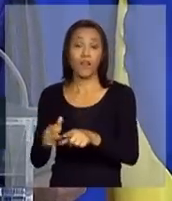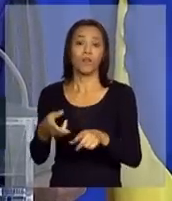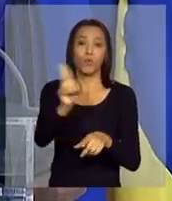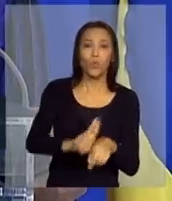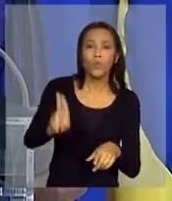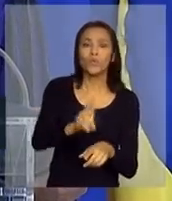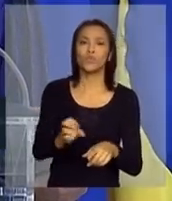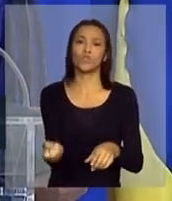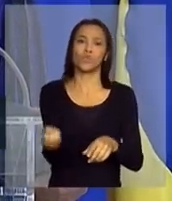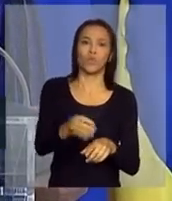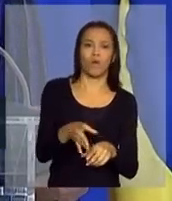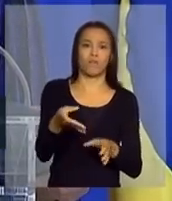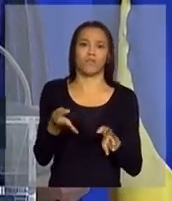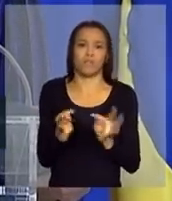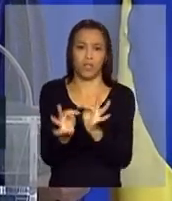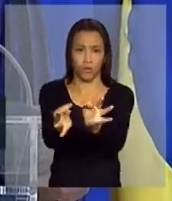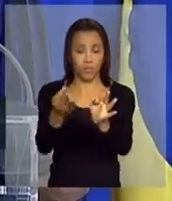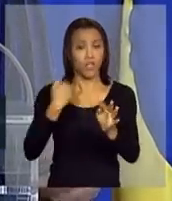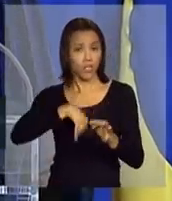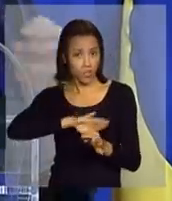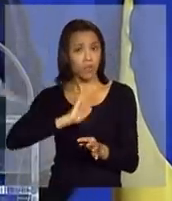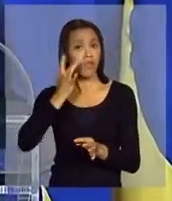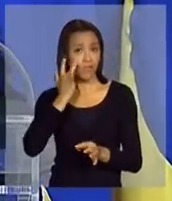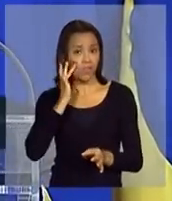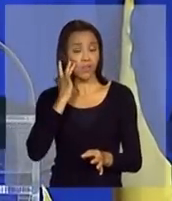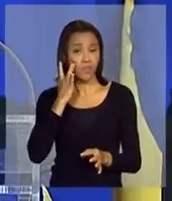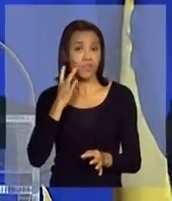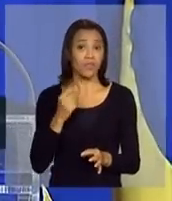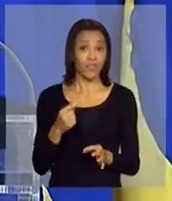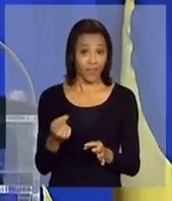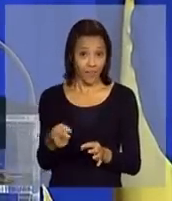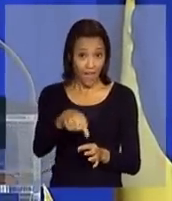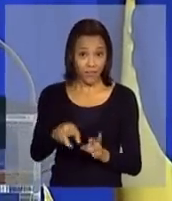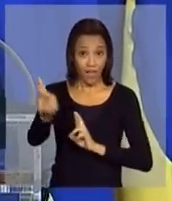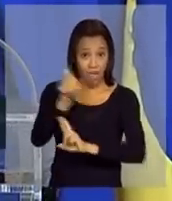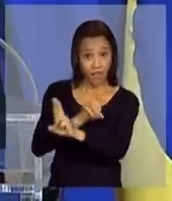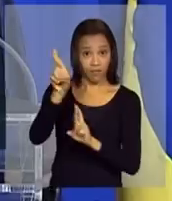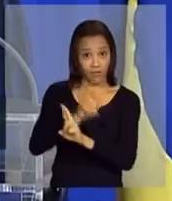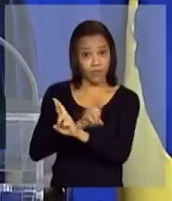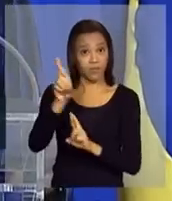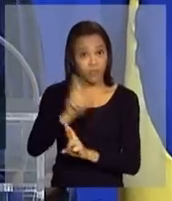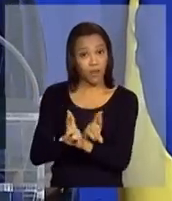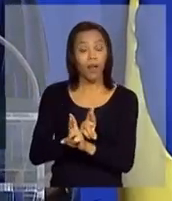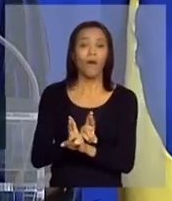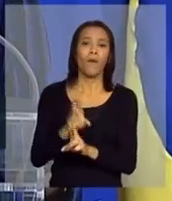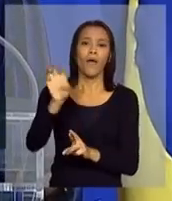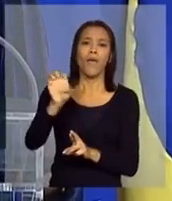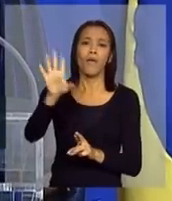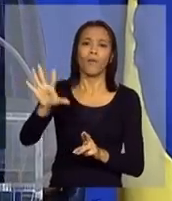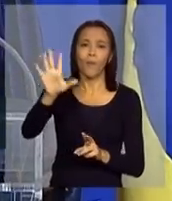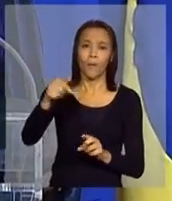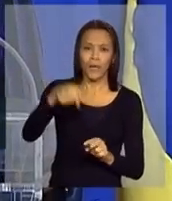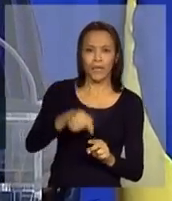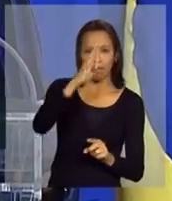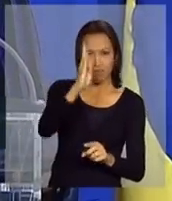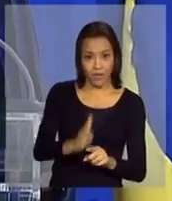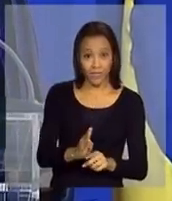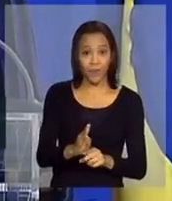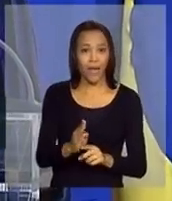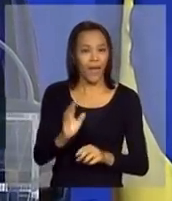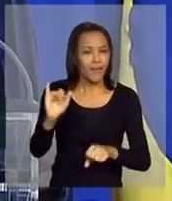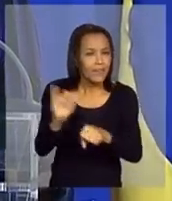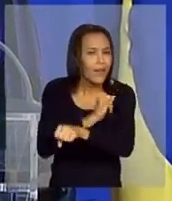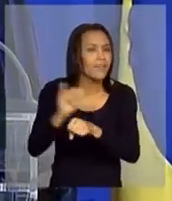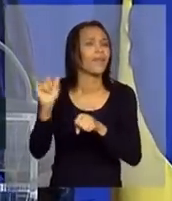inovação, ciência e tecnologia. E que nós achamos que essa relação Brasil-União Europeia é uma relação estratégica